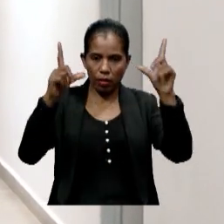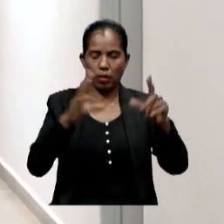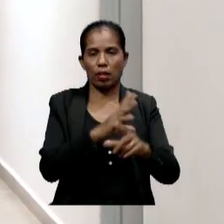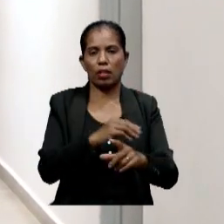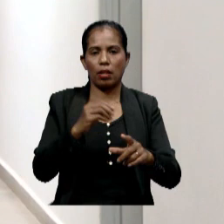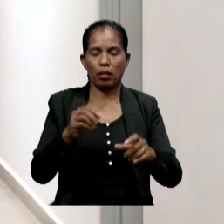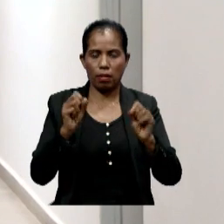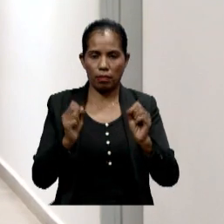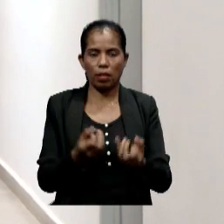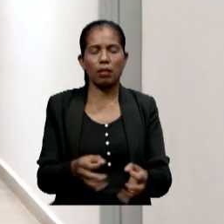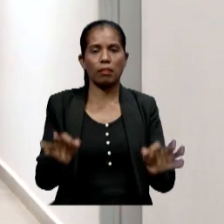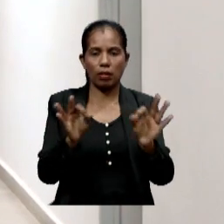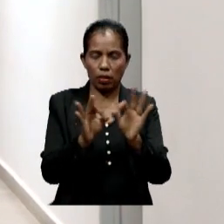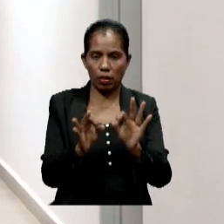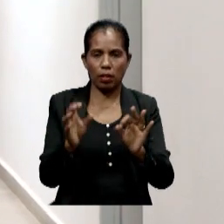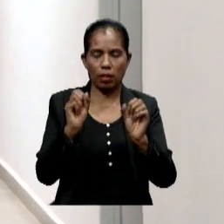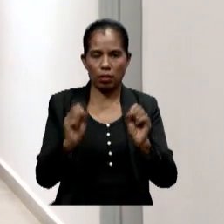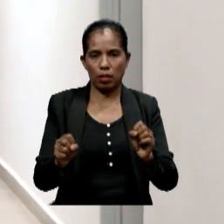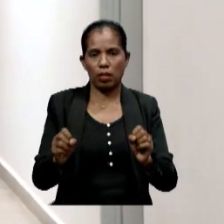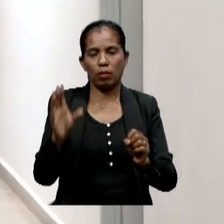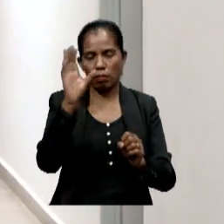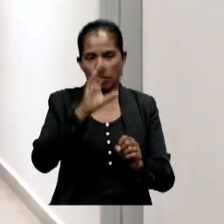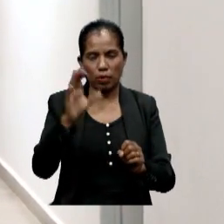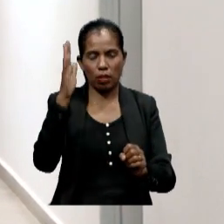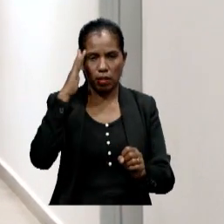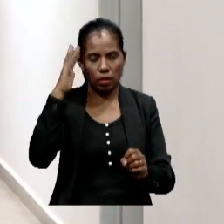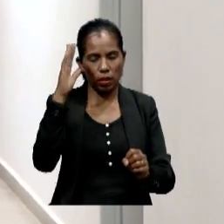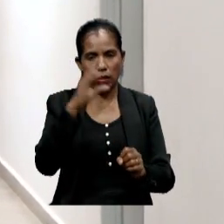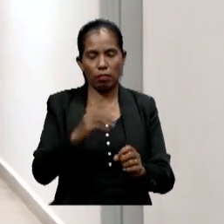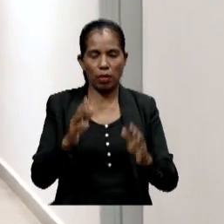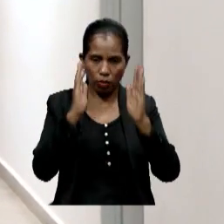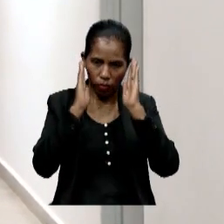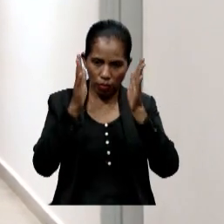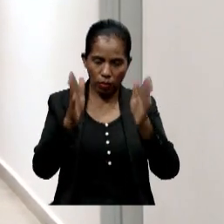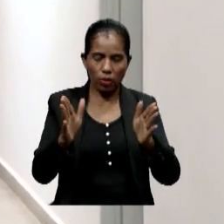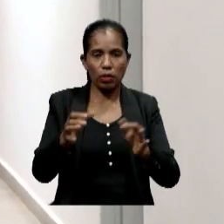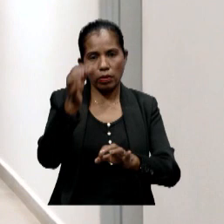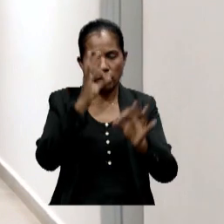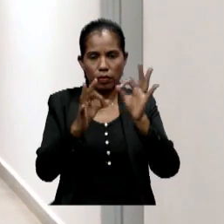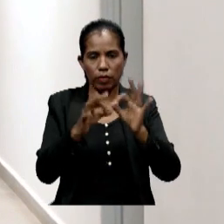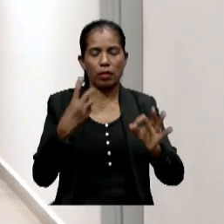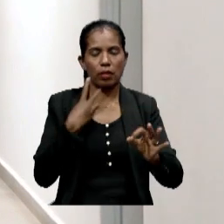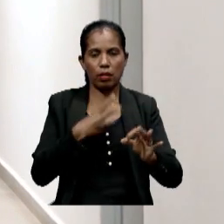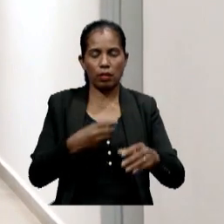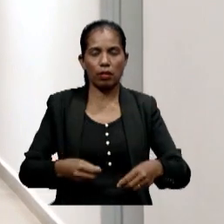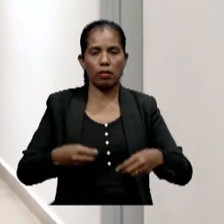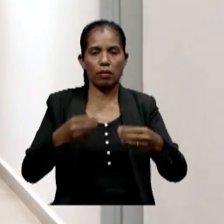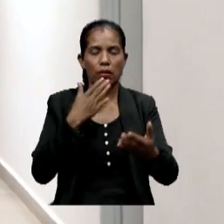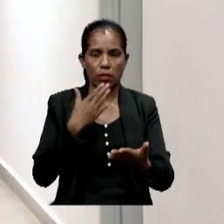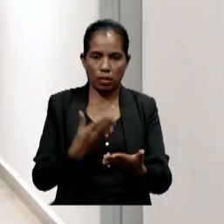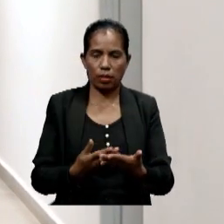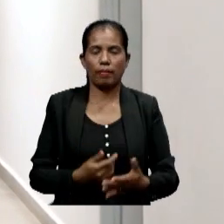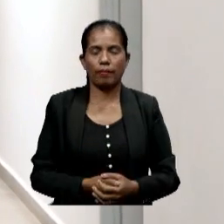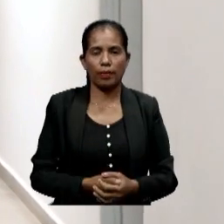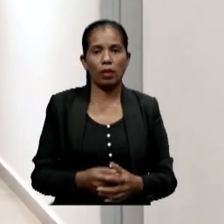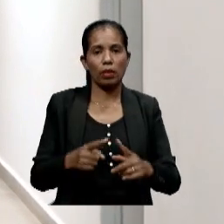hirakne mak prioridade sir nebe identificado, nebe ita bele foca ba no fiar katak se bele fo impacto bot. Hafoi nuhin